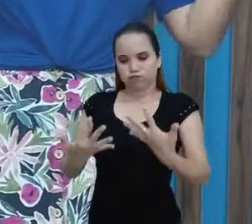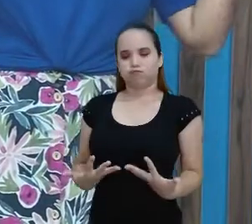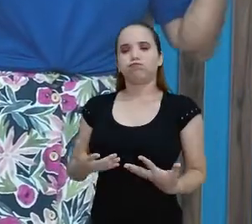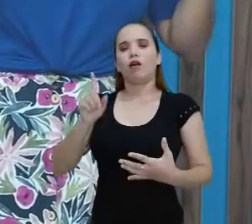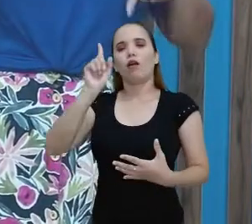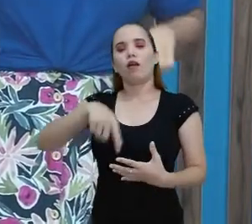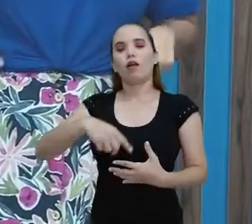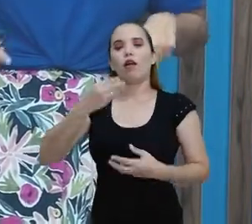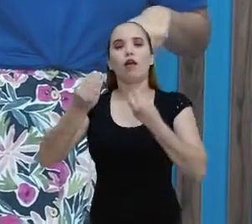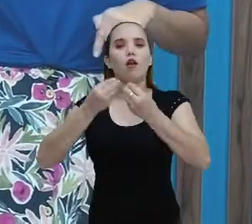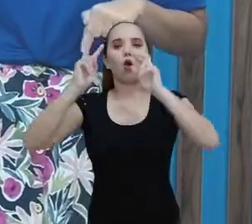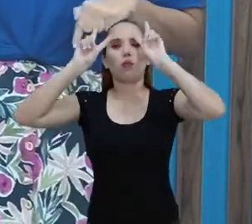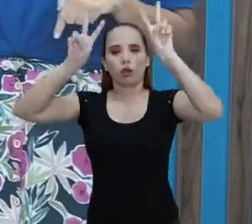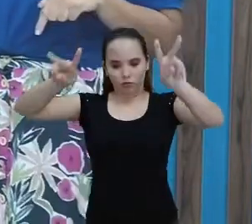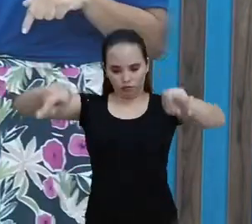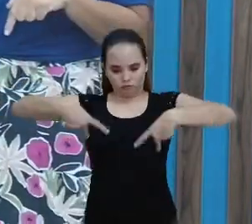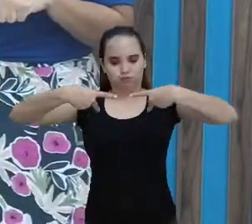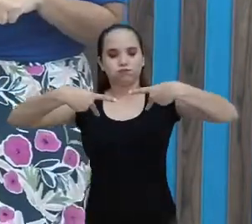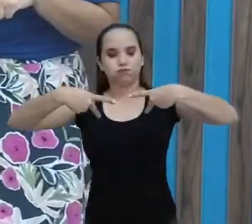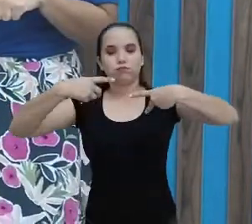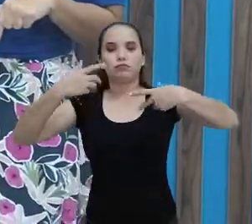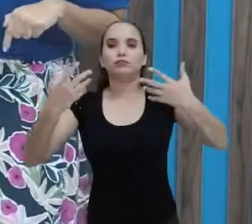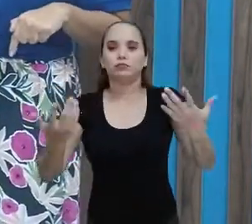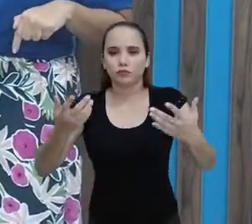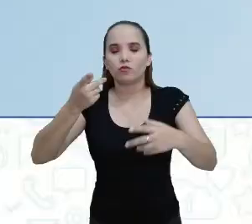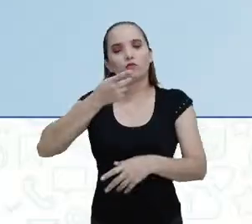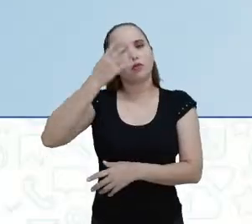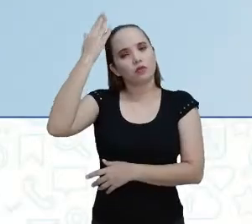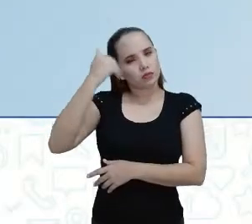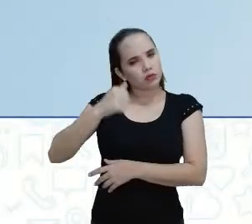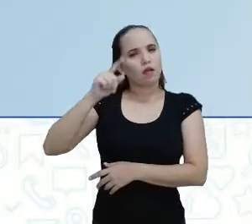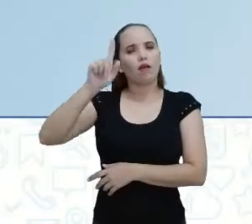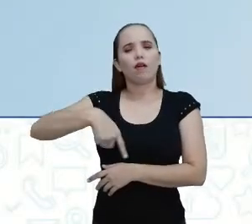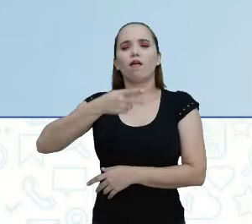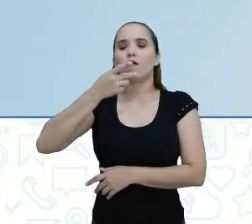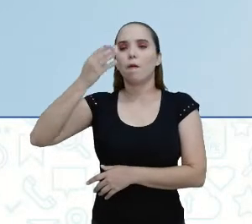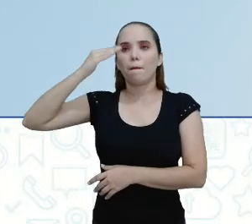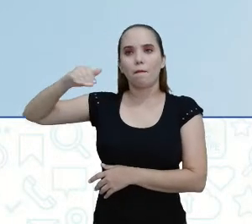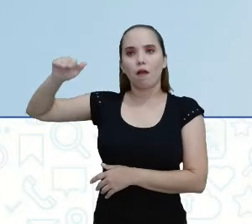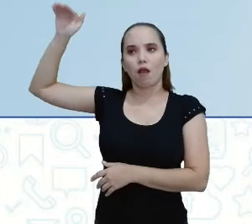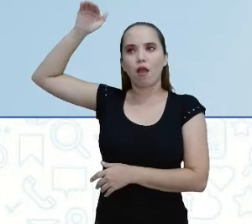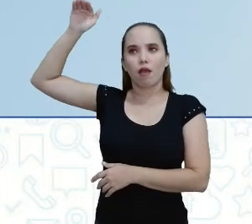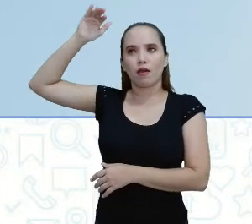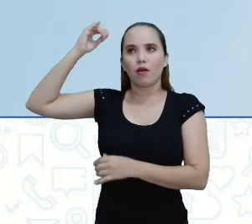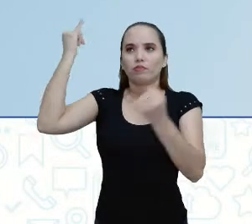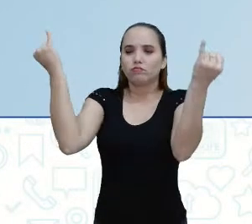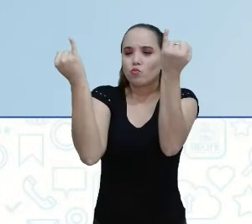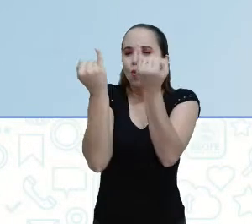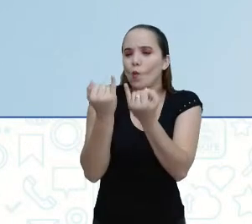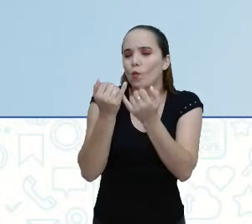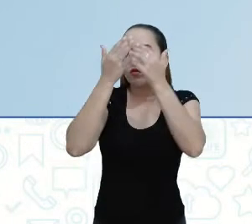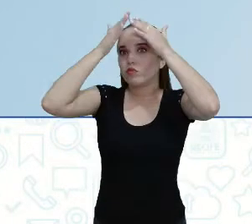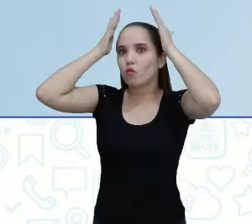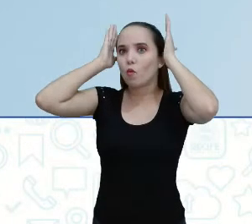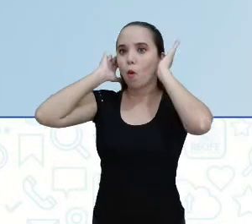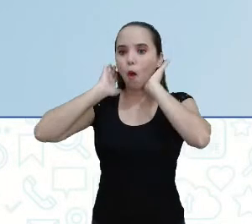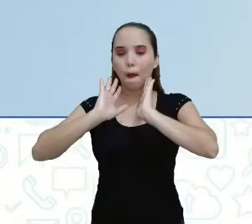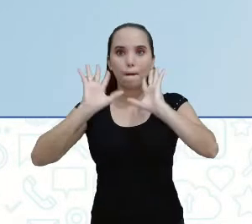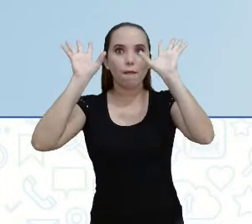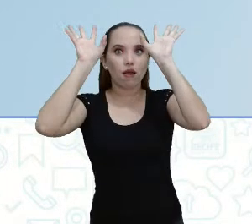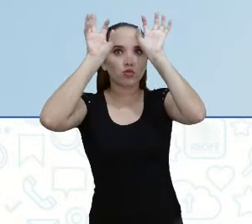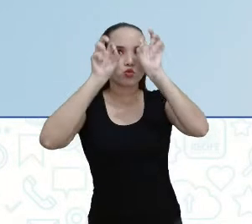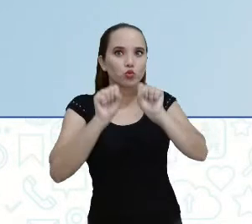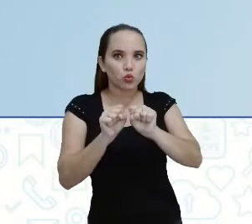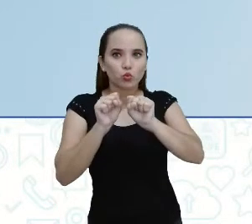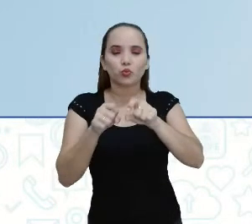como ele se enxerga, e ele diz que ele é de média estatura, magro e tem cabelos escuros. E aqui ele